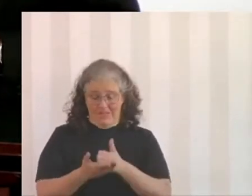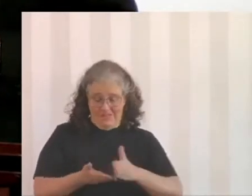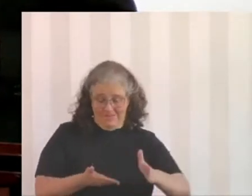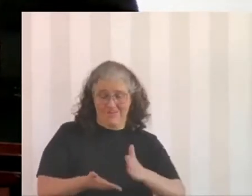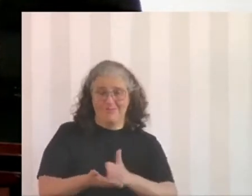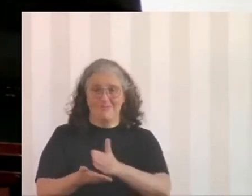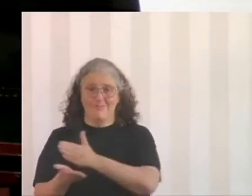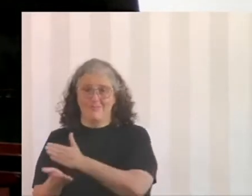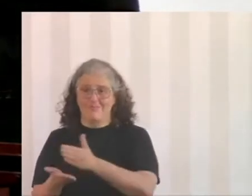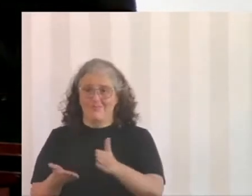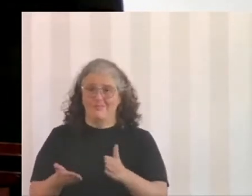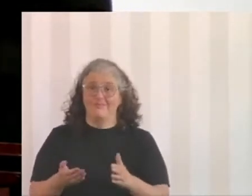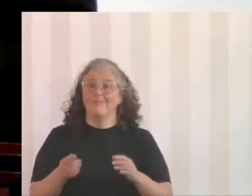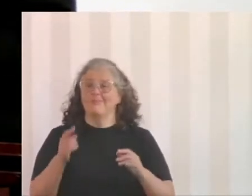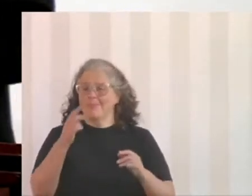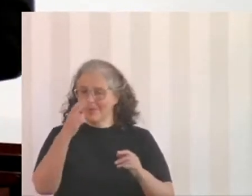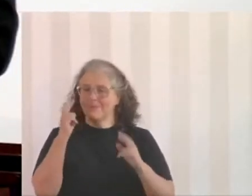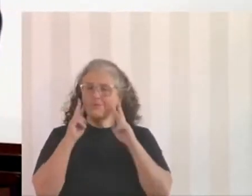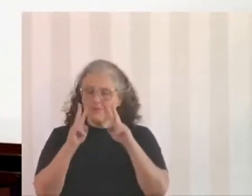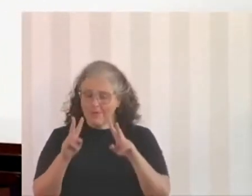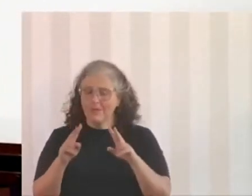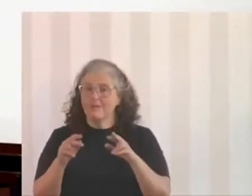estão rodeando vocês.